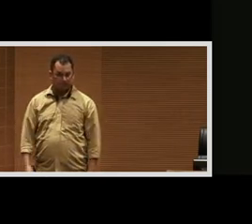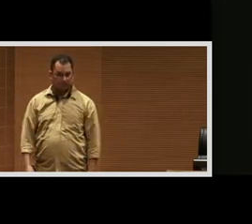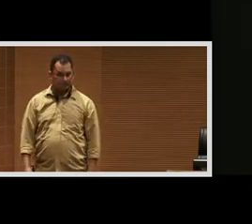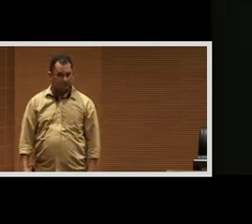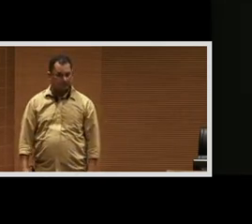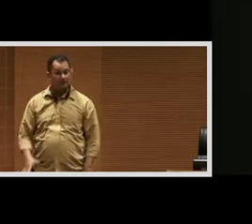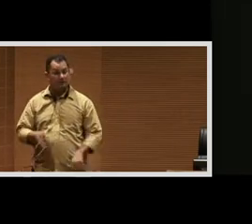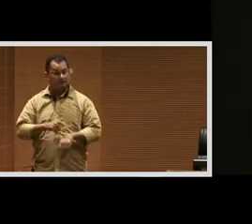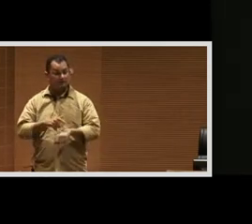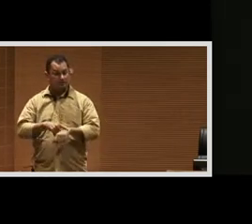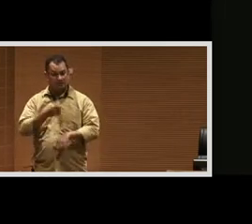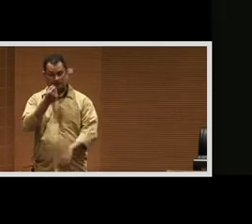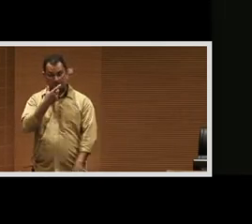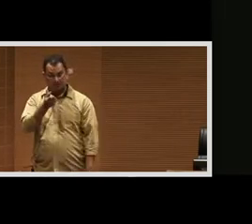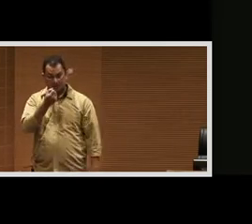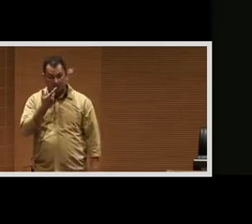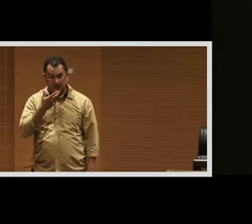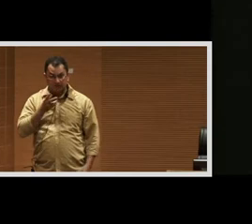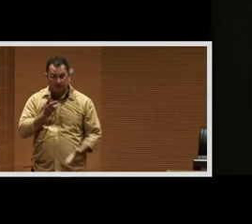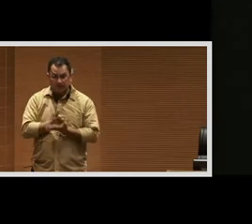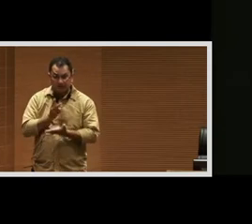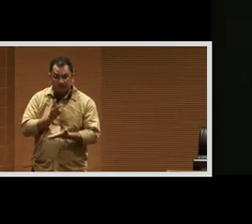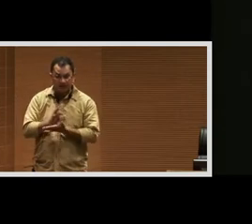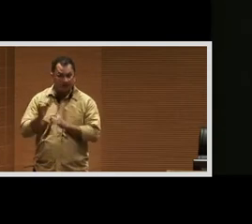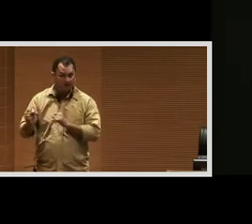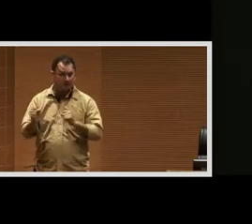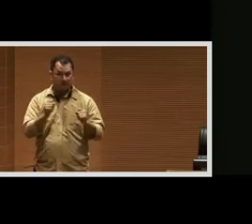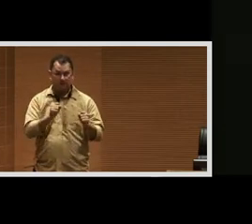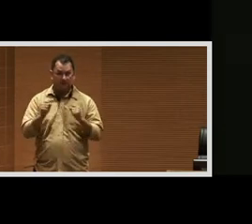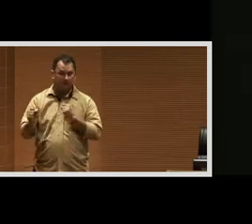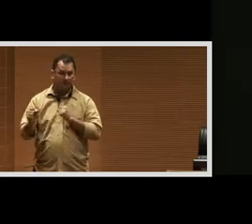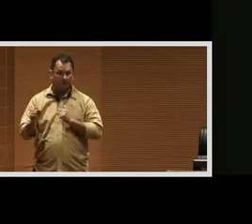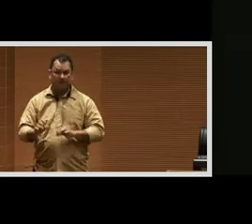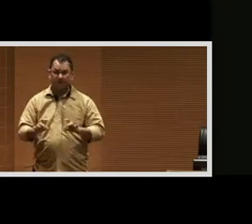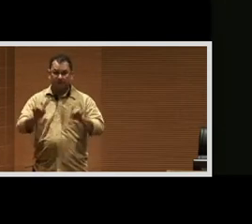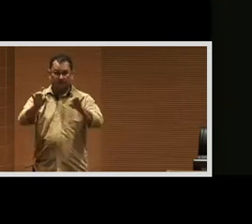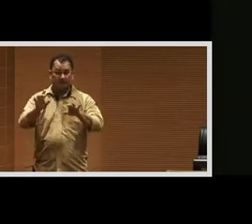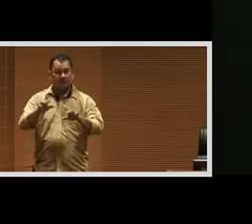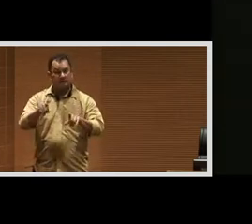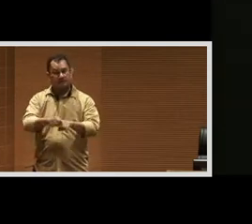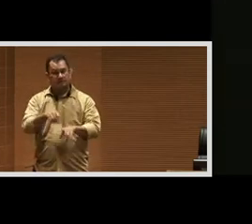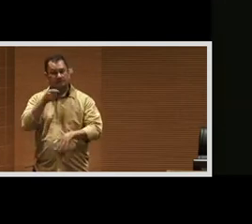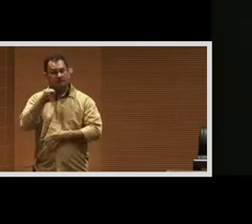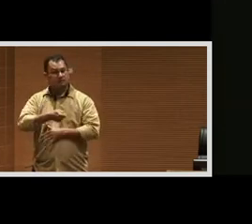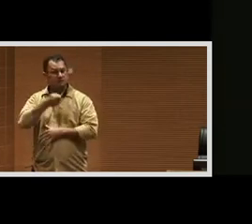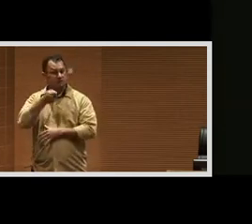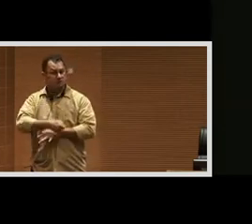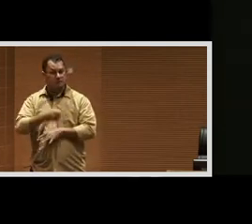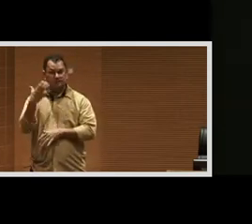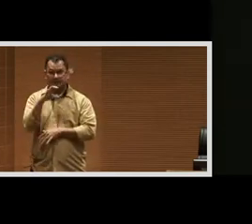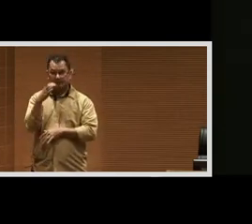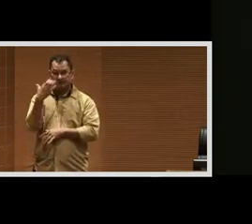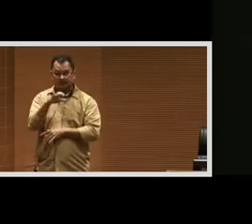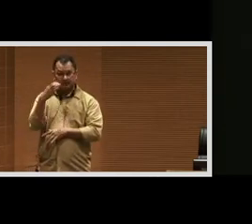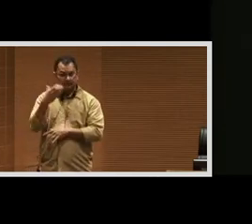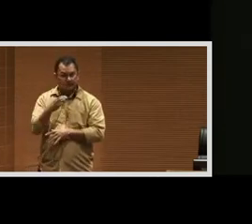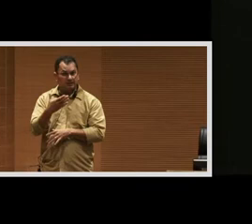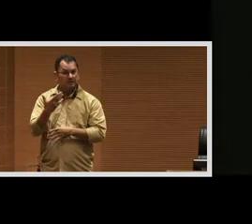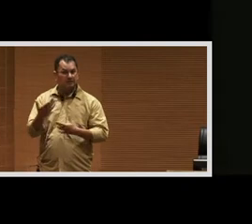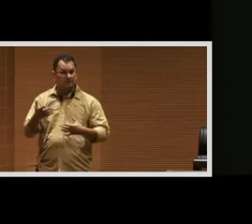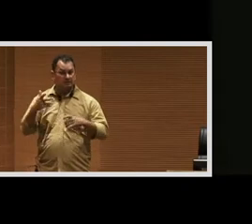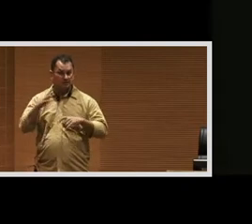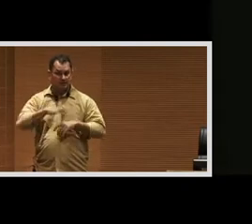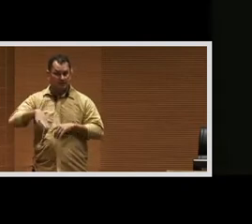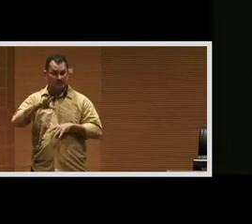Quando se fala em medicalização, se fala sempre do poder dos especialistas e da autoridade das ciências, e mais especificamente da